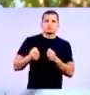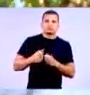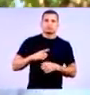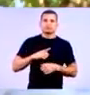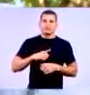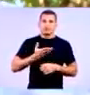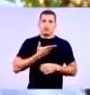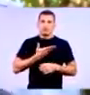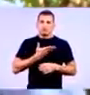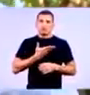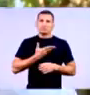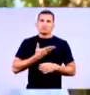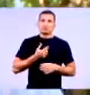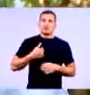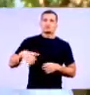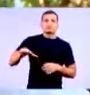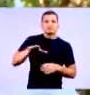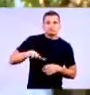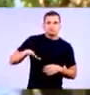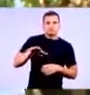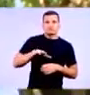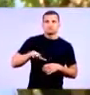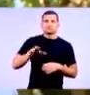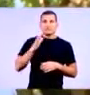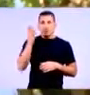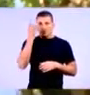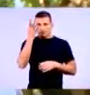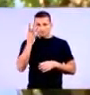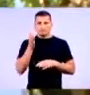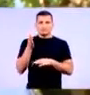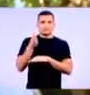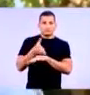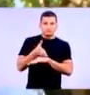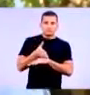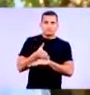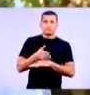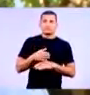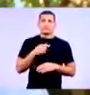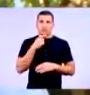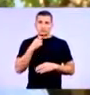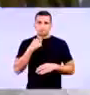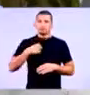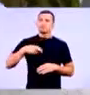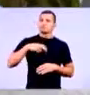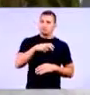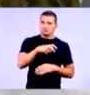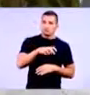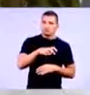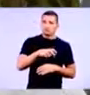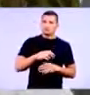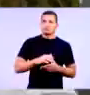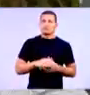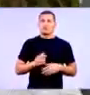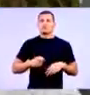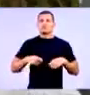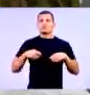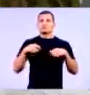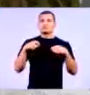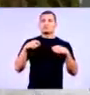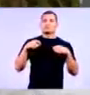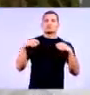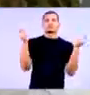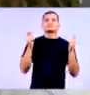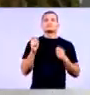A gente tem esse ambiente todo que a gente tem a facilidade de entrar e buscar. Na dúvida eu busco eles. Impossível é